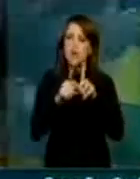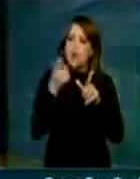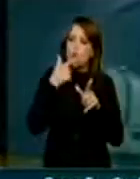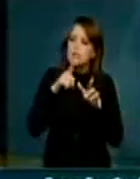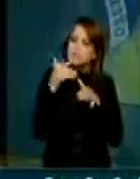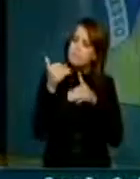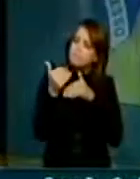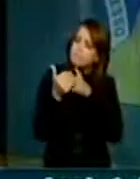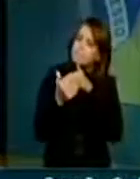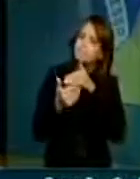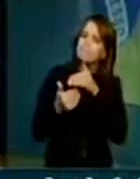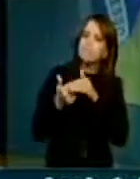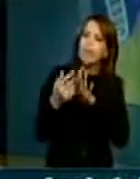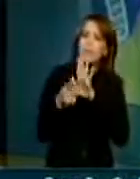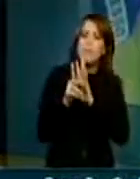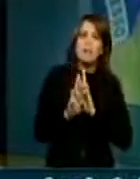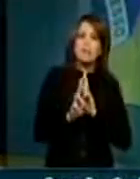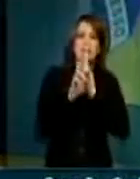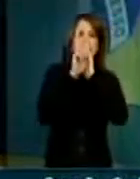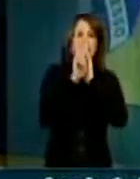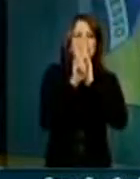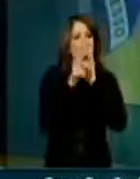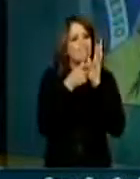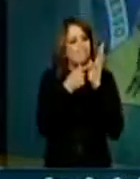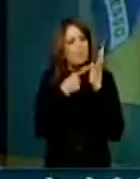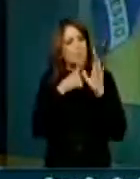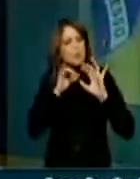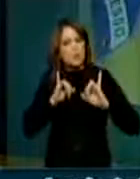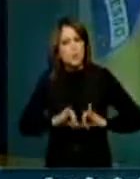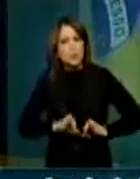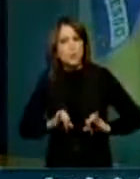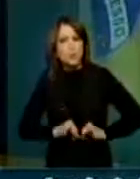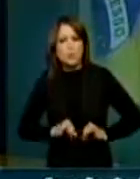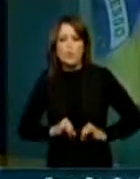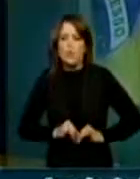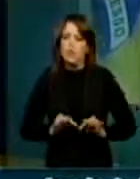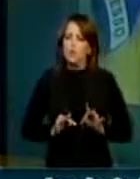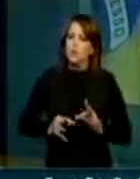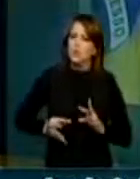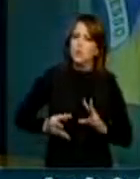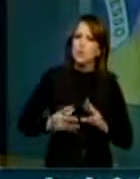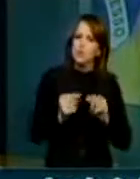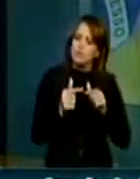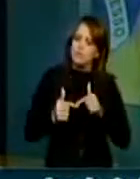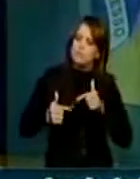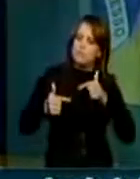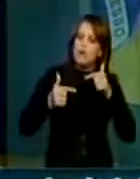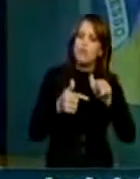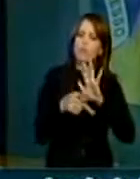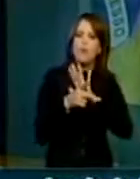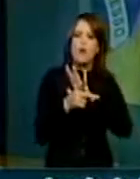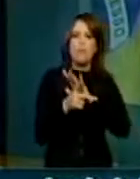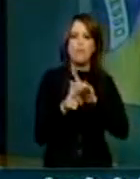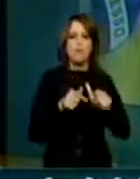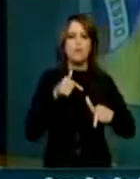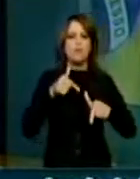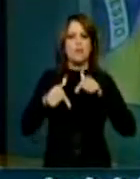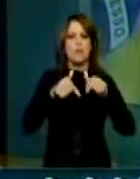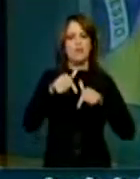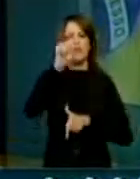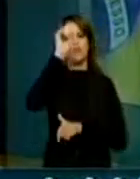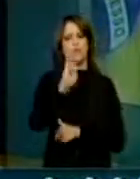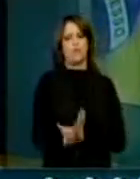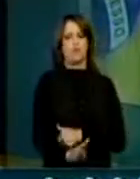tecido com os fios da esperança, com os fios da dor, com os fios da luta dos trabalhadores deste